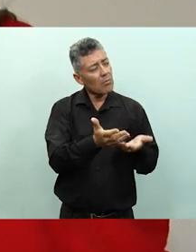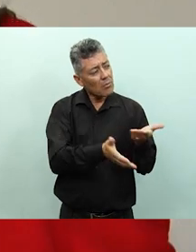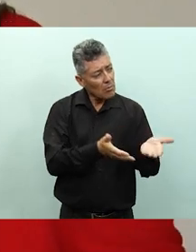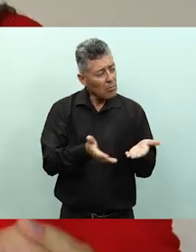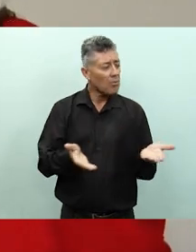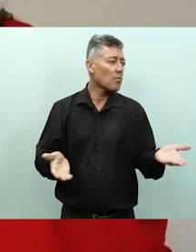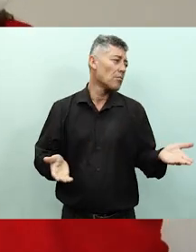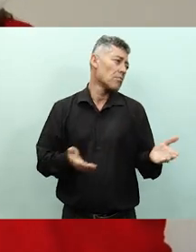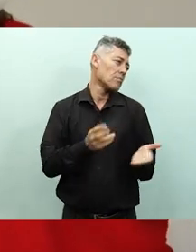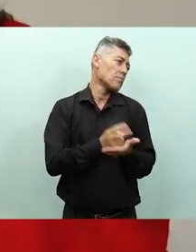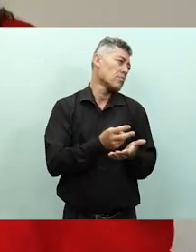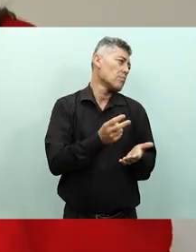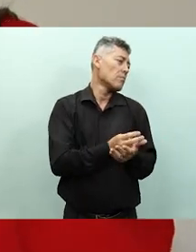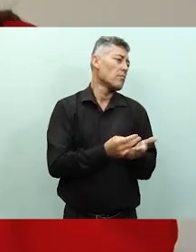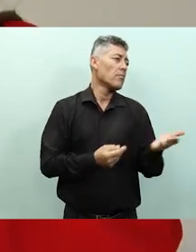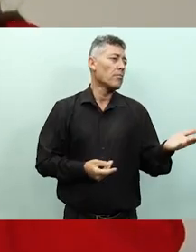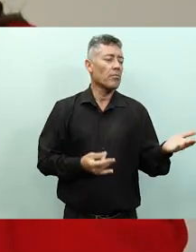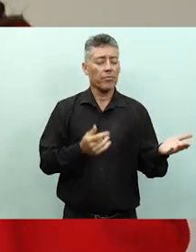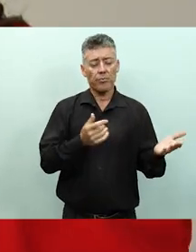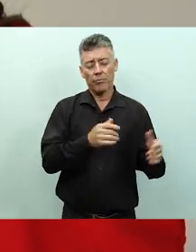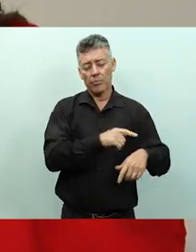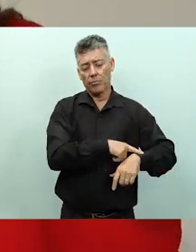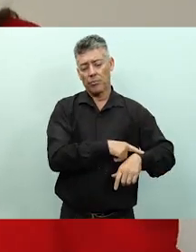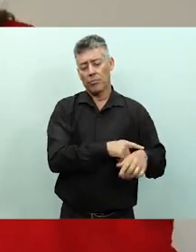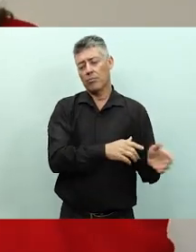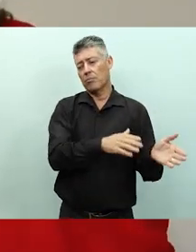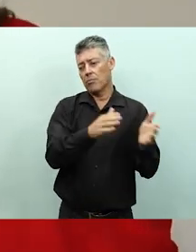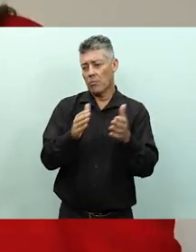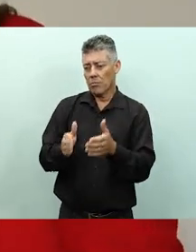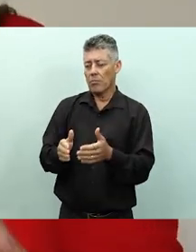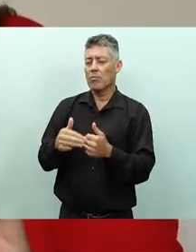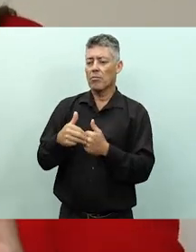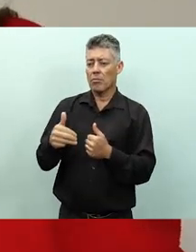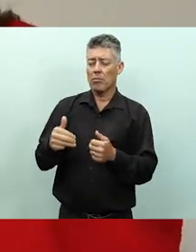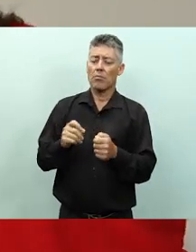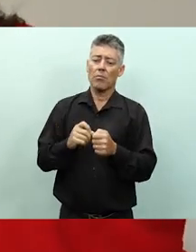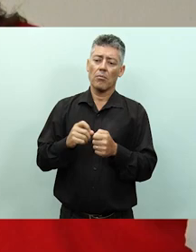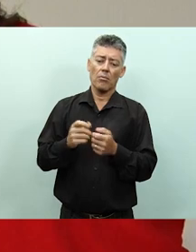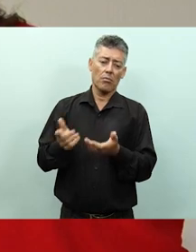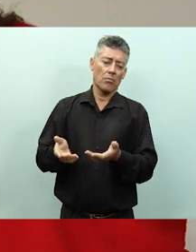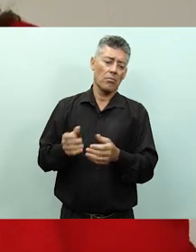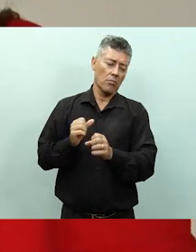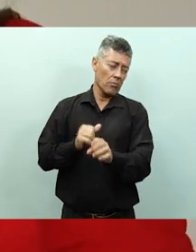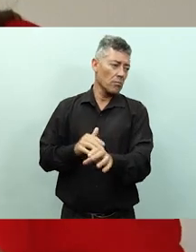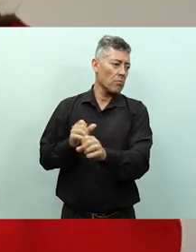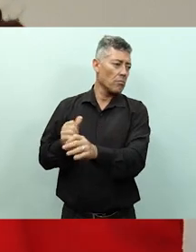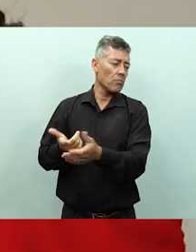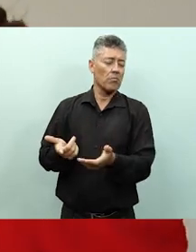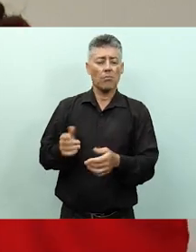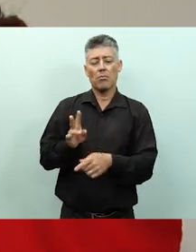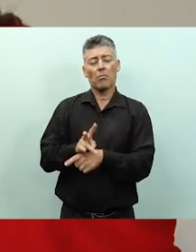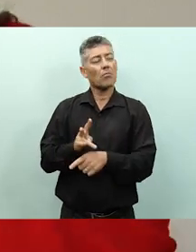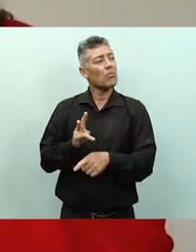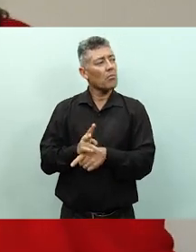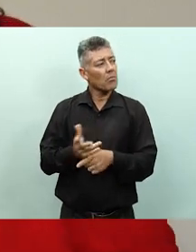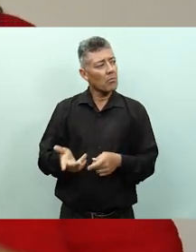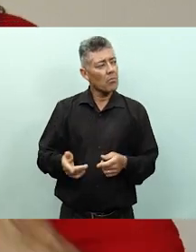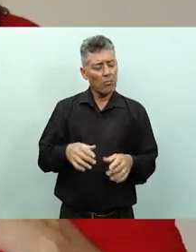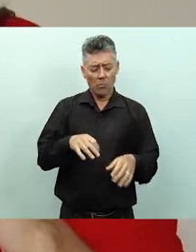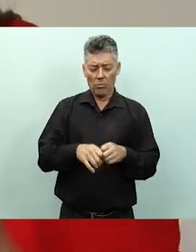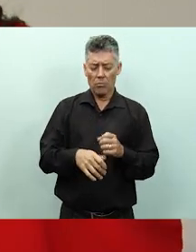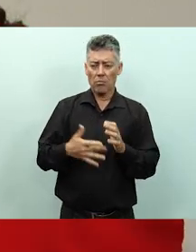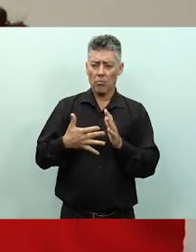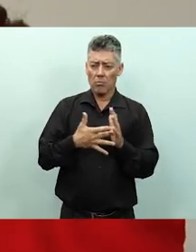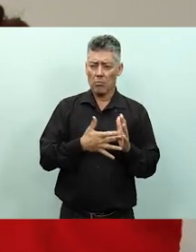cuidado. Mas mesmo assim ela reservou um tempinho para estudar, fez mestrado em educação, defendeu a sua